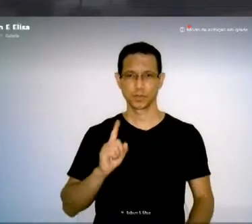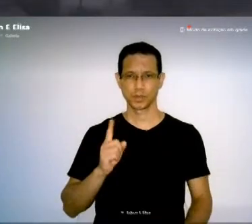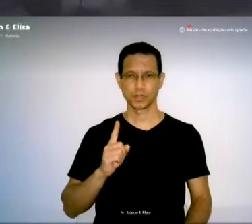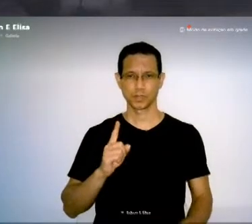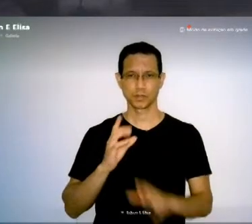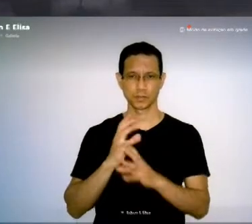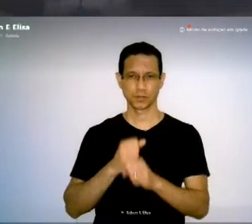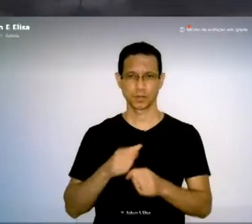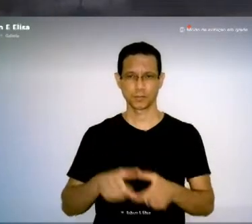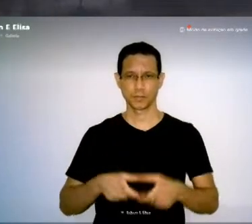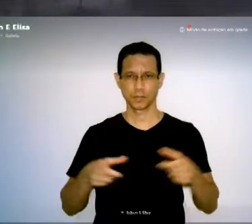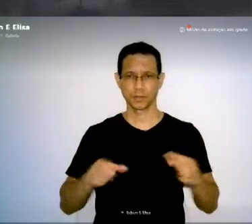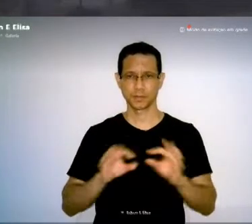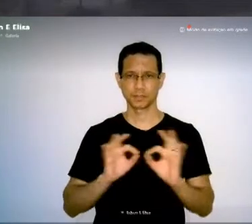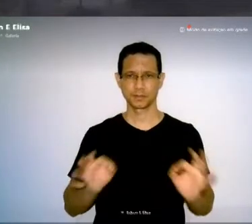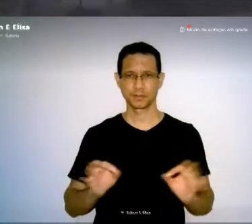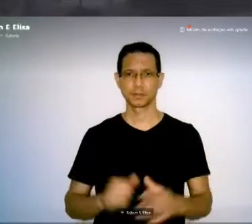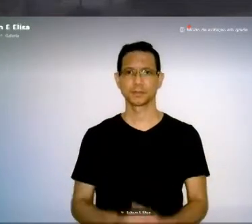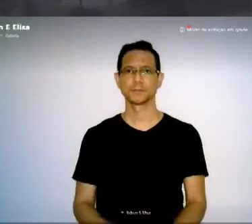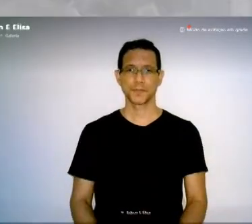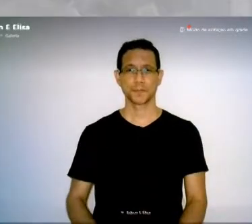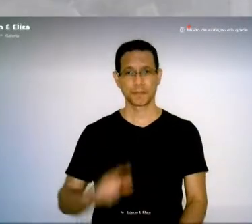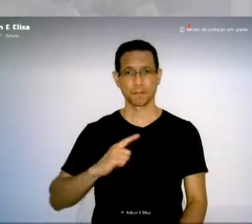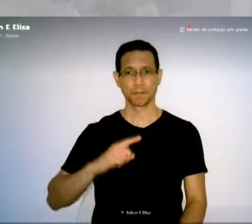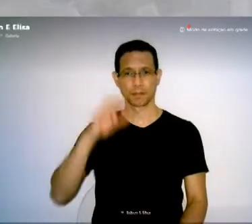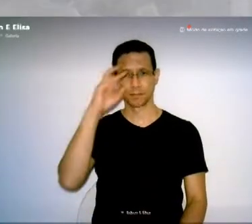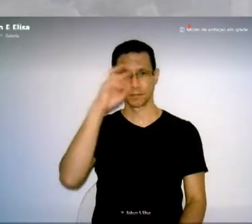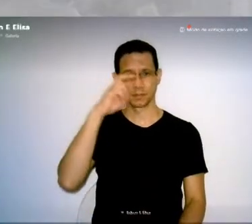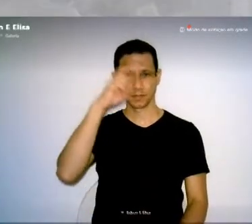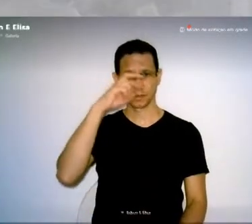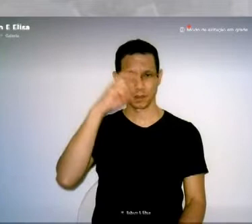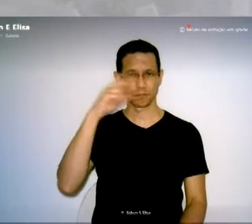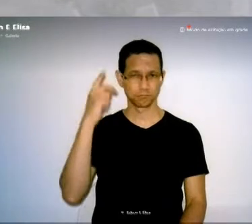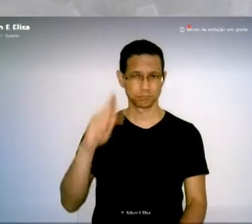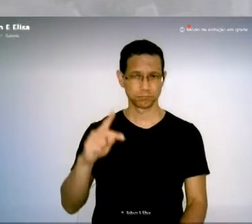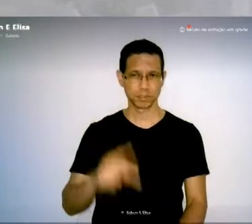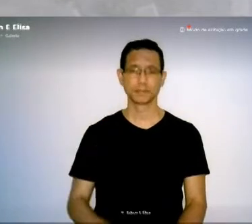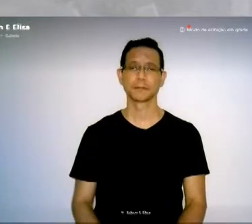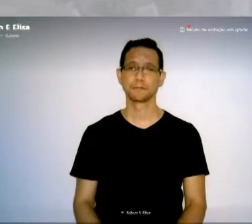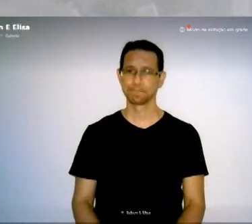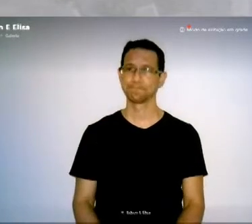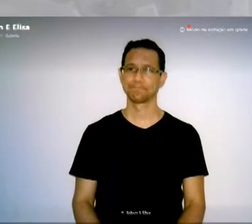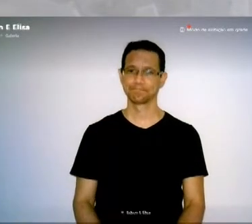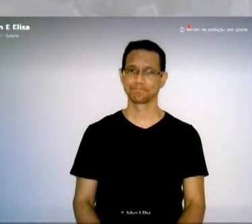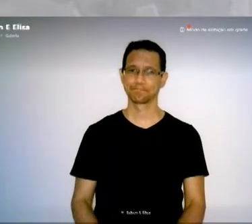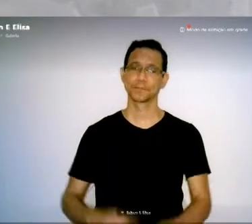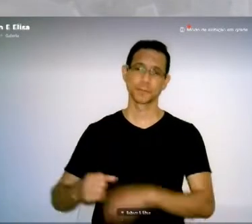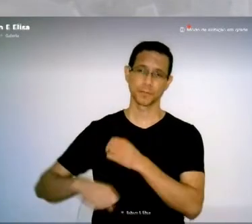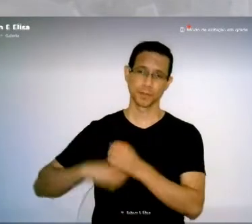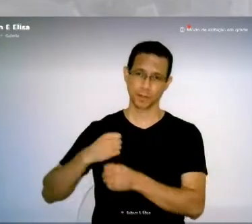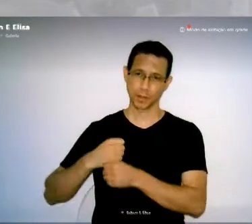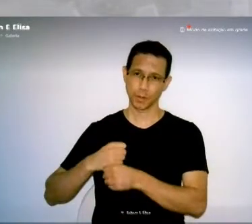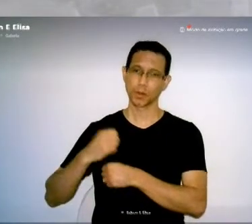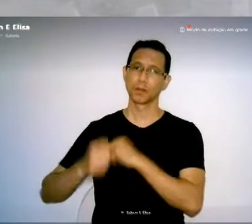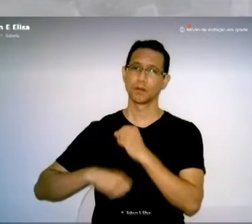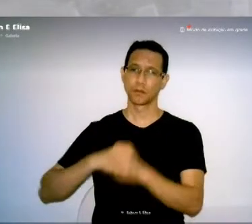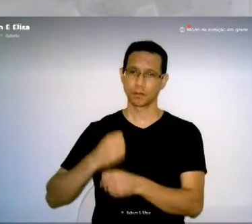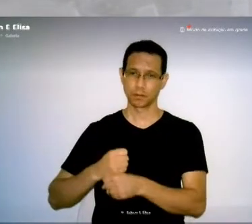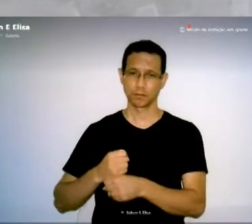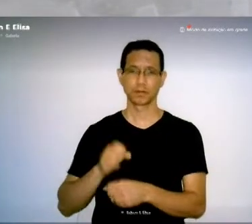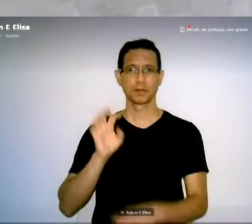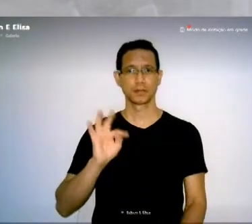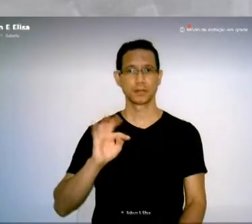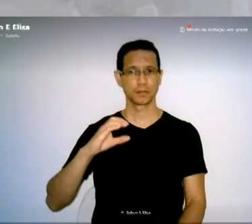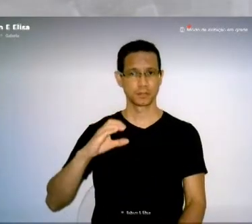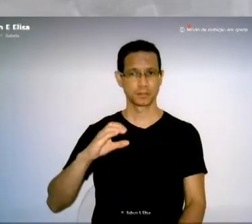ele julgar a legalidade destas contas. A vereadora Rosiello subiu à tribuna para listar irregularidades